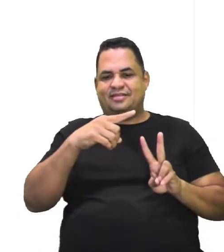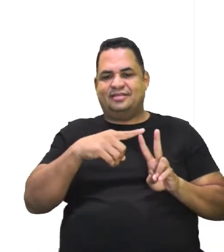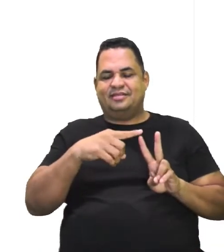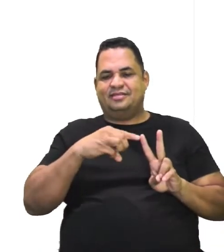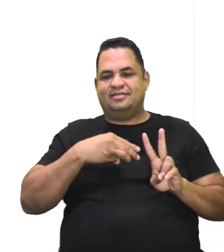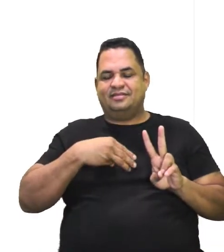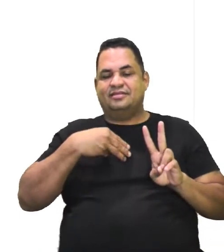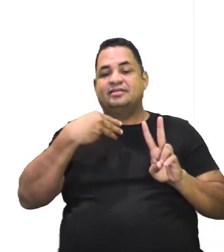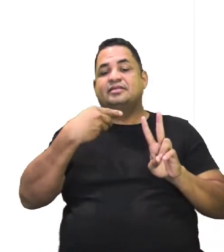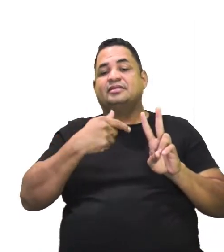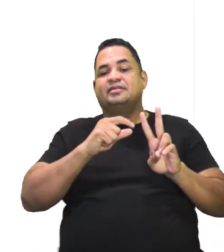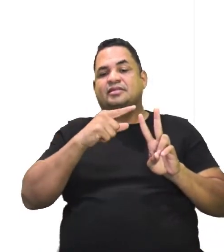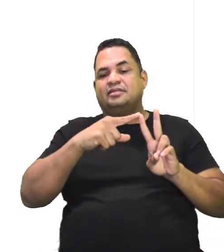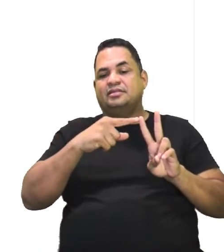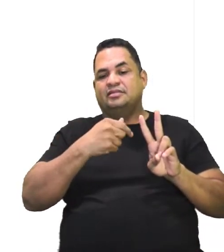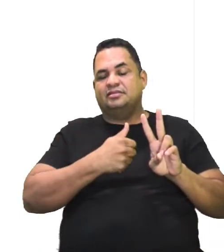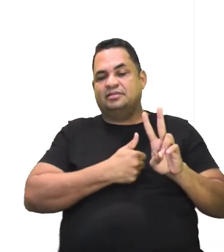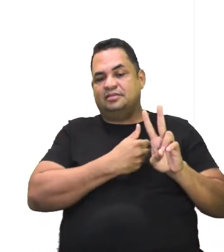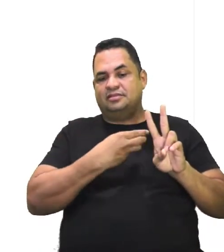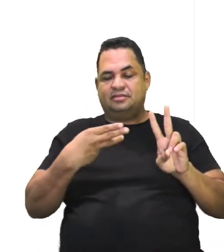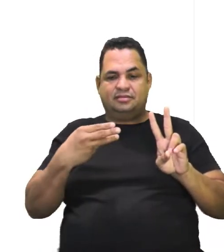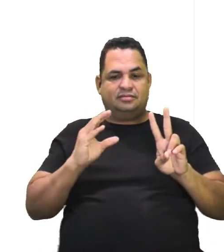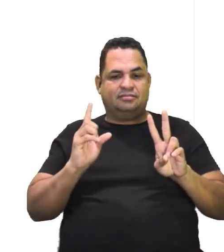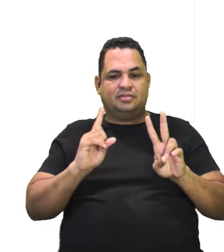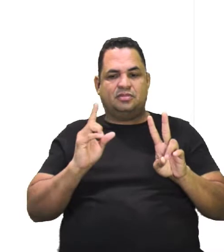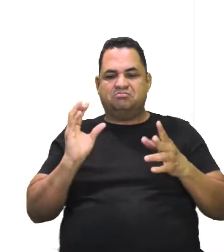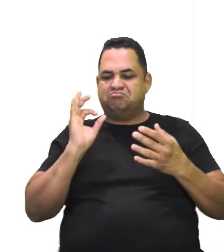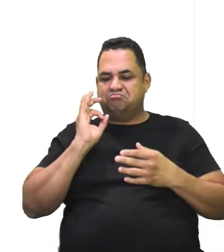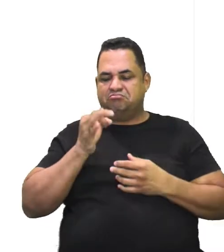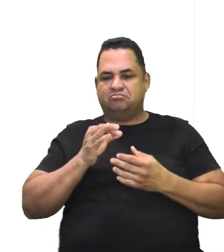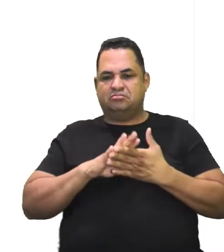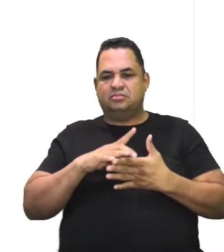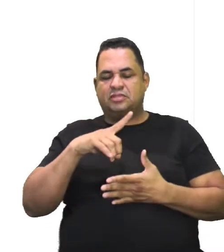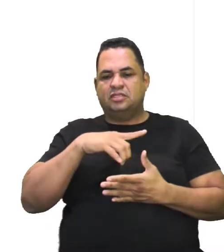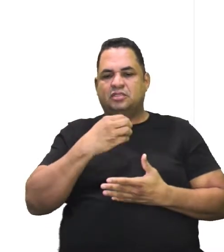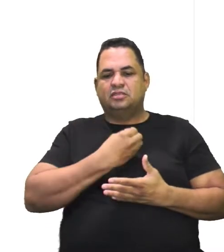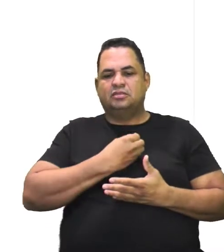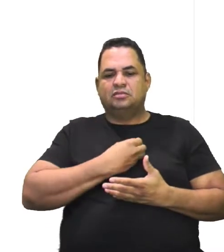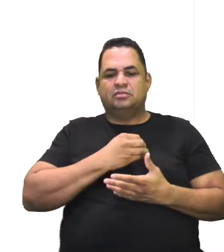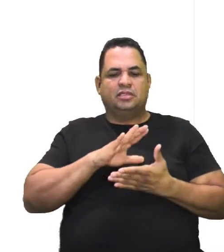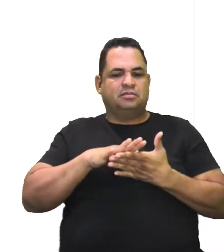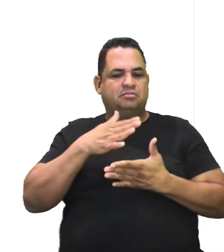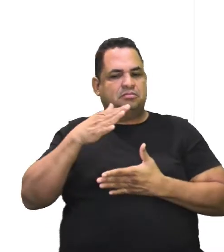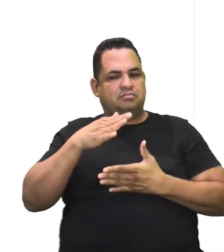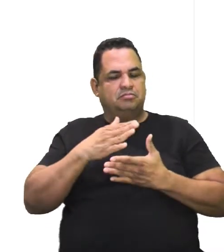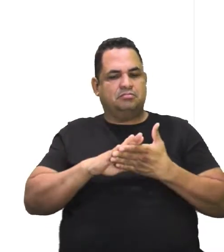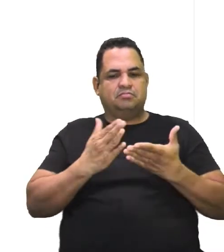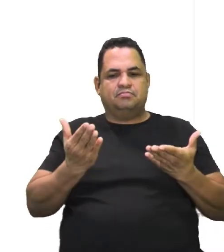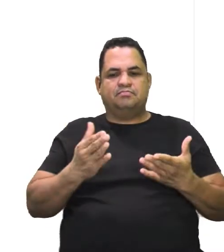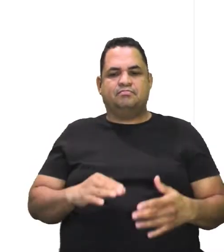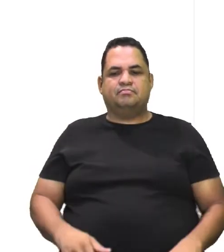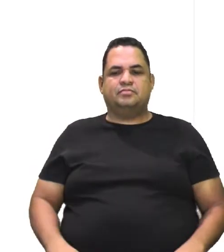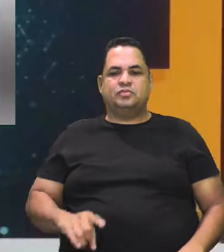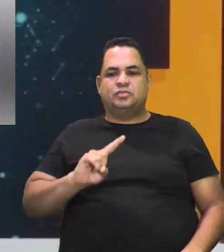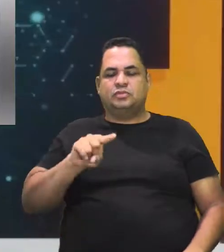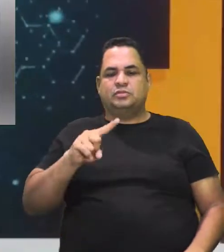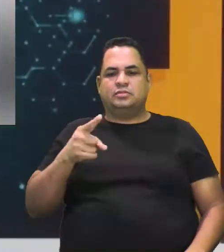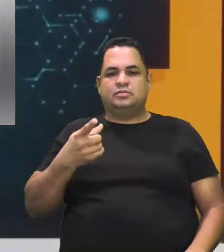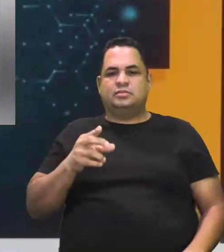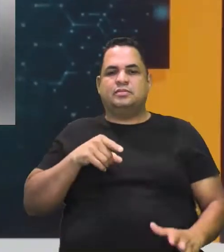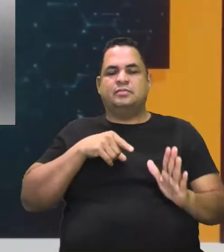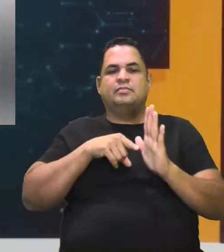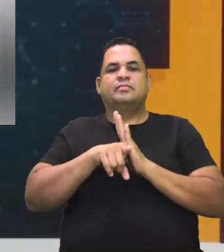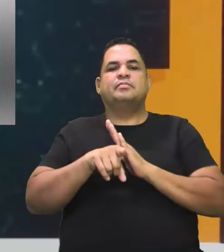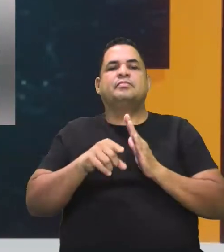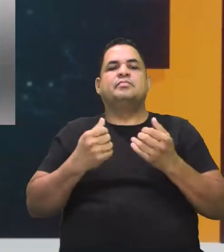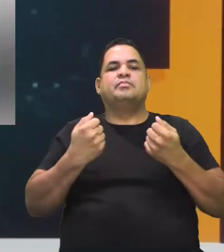de 13. E a raiz de 13 é uma raiz não exata, né? Vai dar um valor aí aproximado, um valor decimal. E a